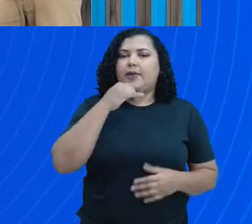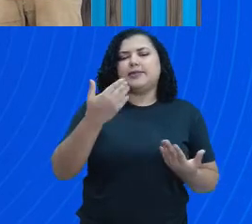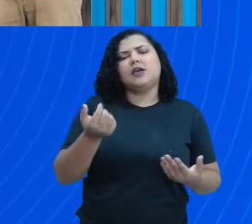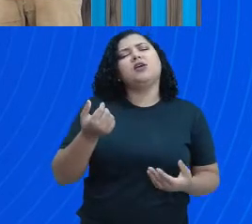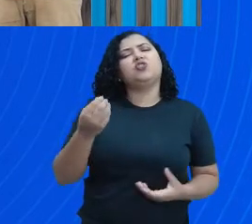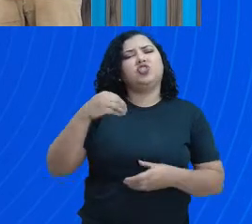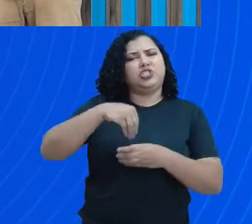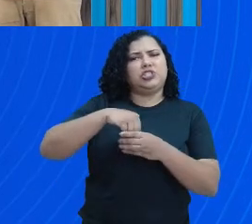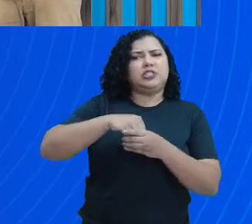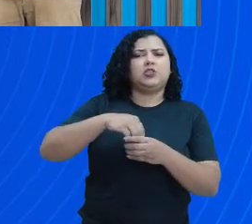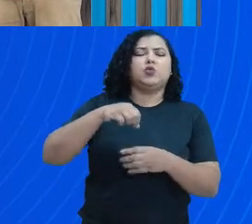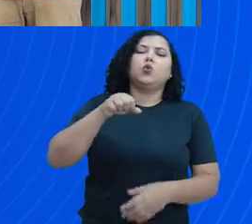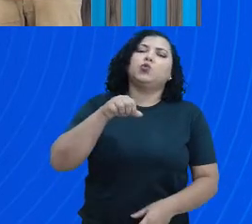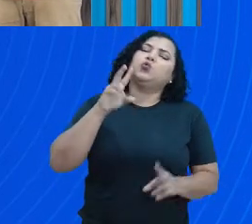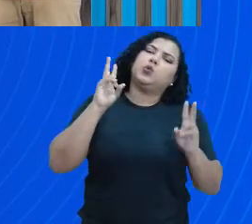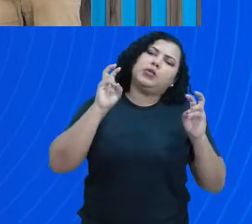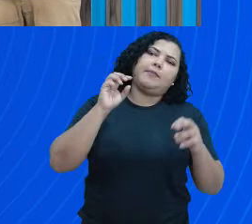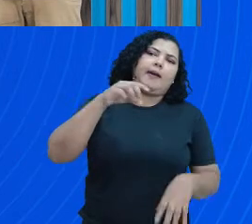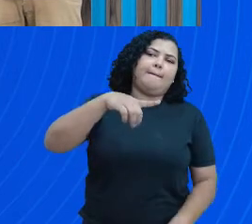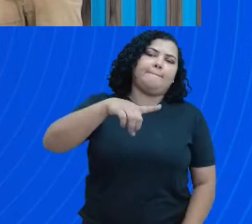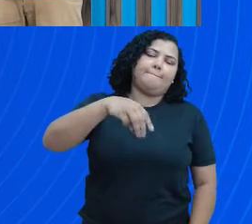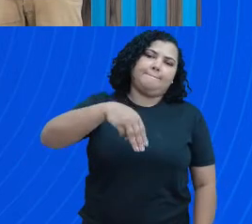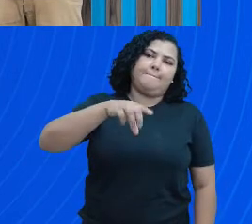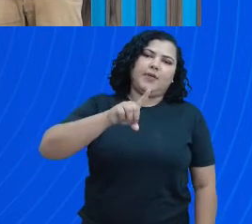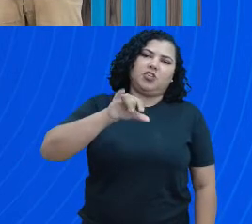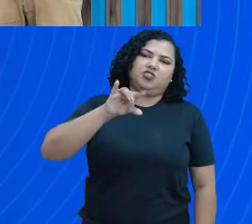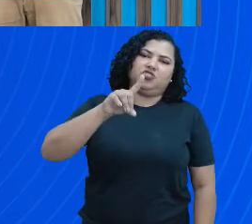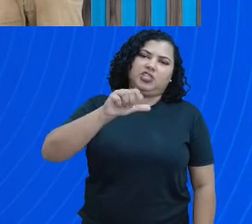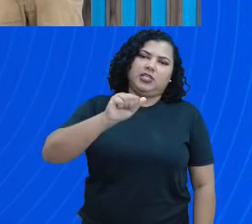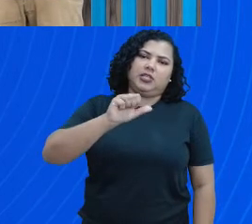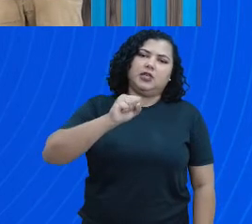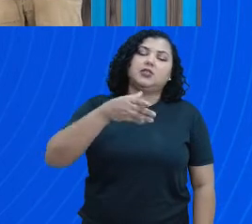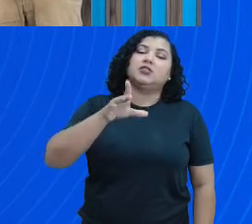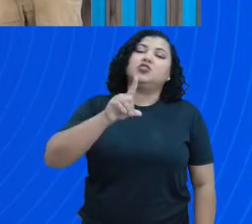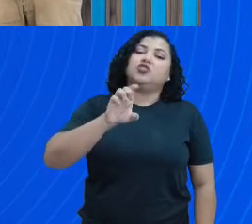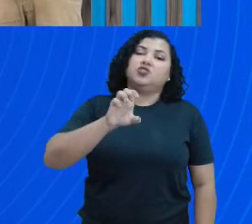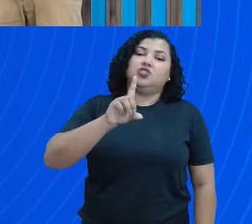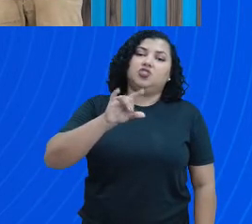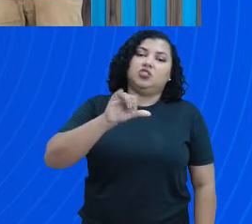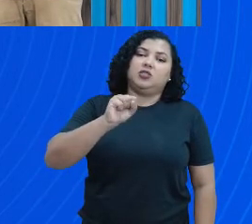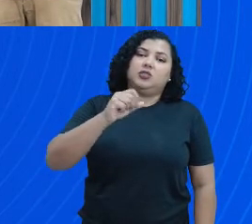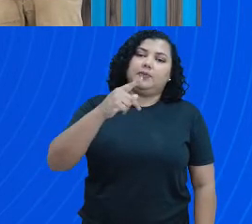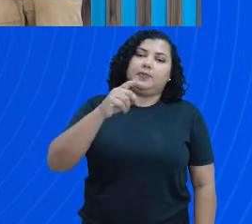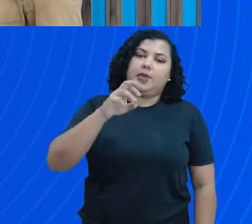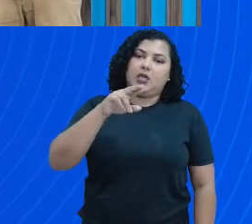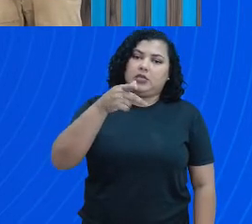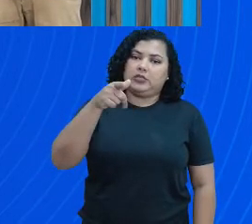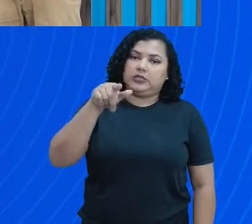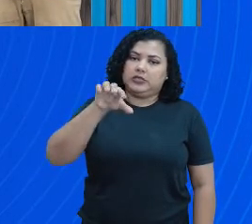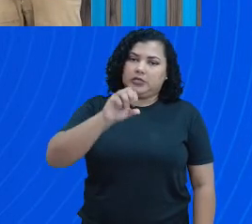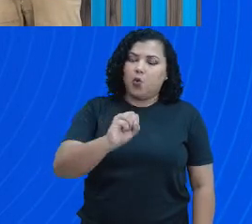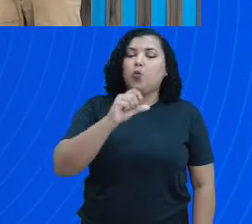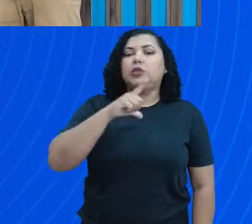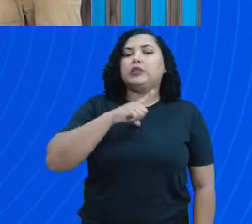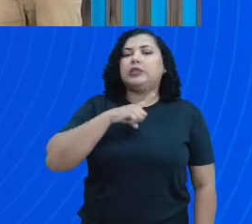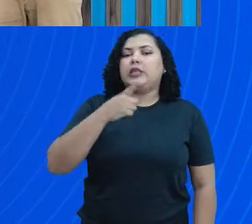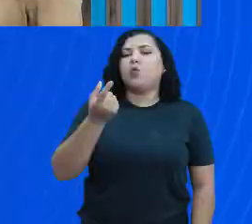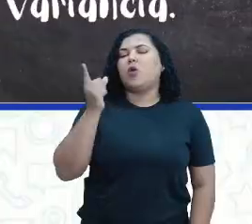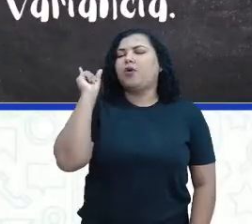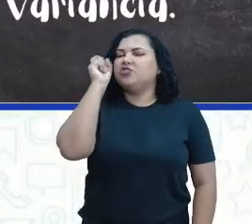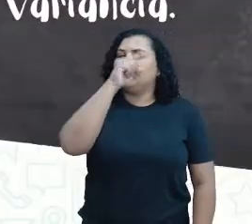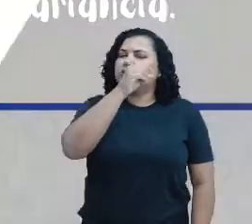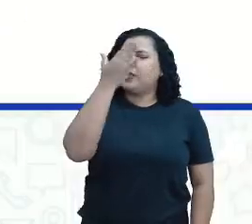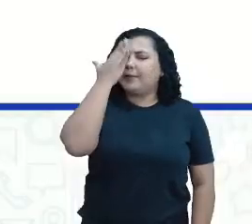dispersão, além delas terem um grau de dificuldade elevado para se obter o cálculo, mas, por outro lado, a gente vai tirar